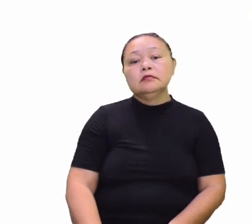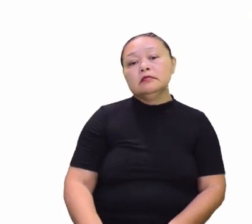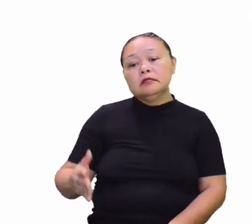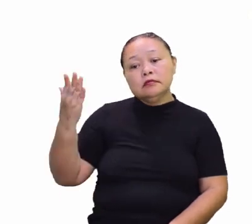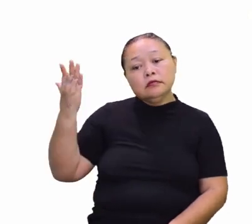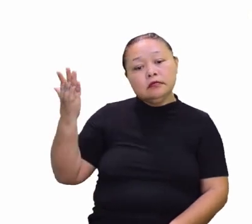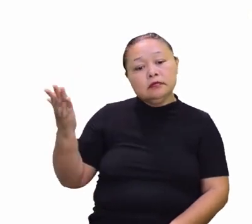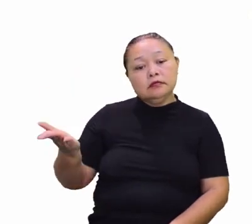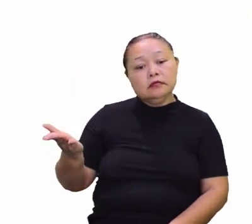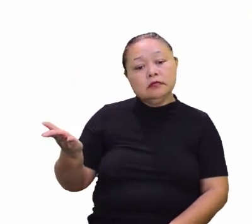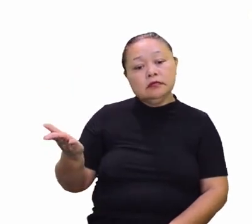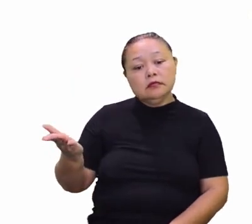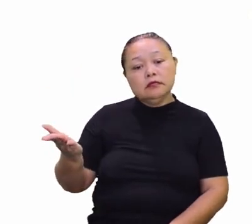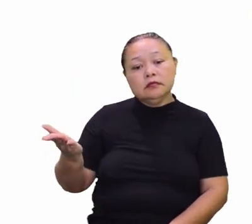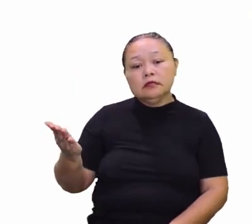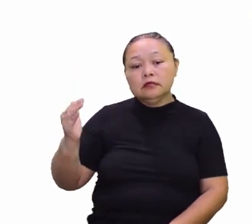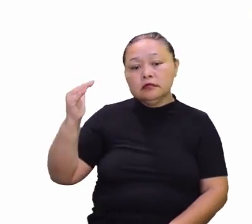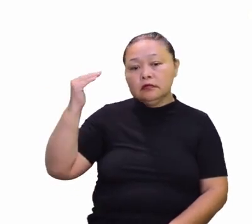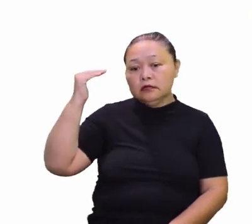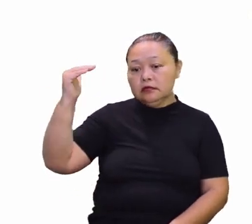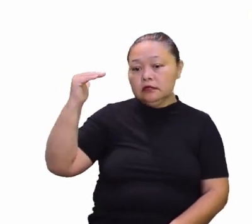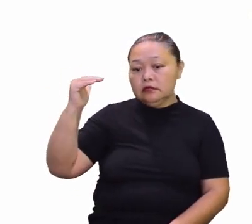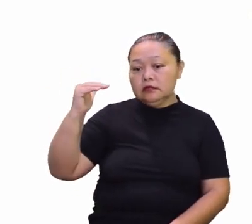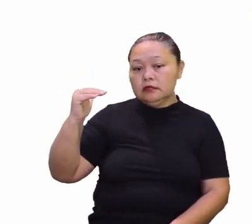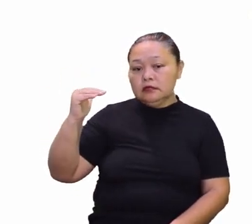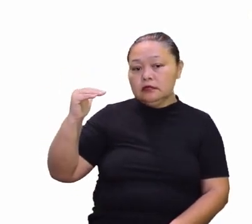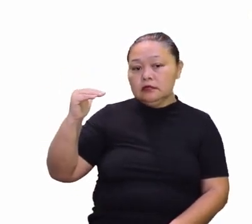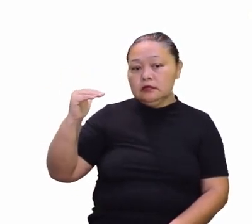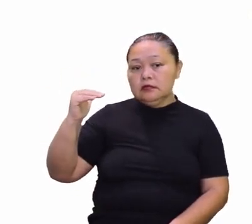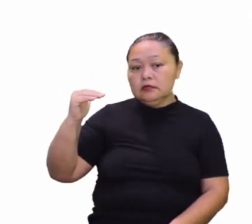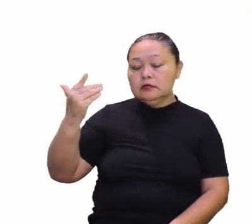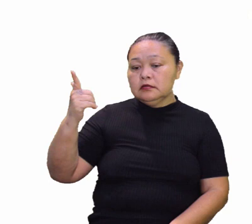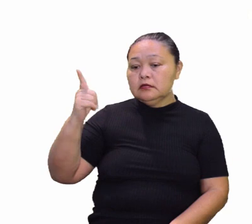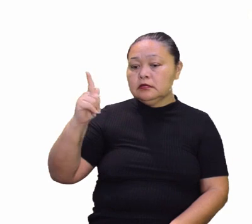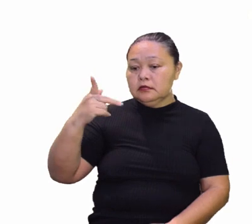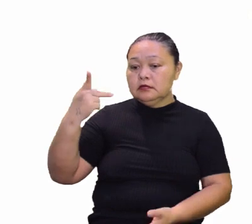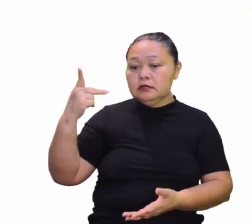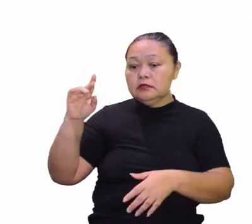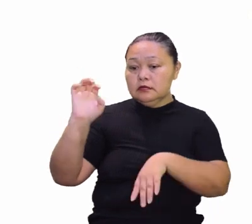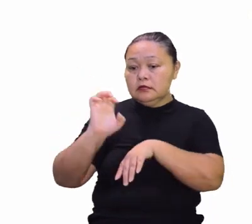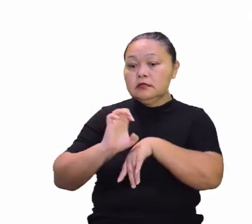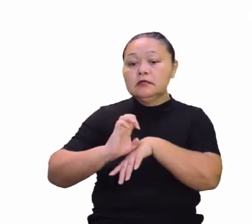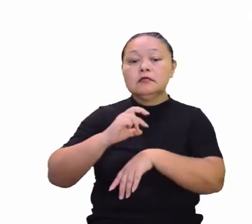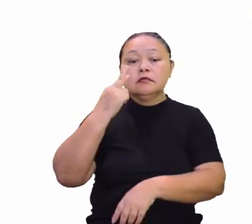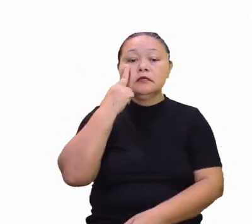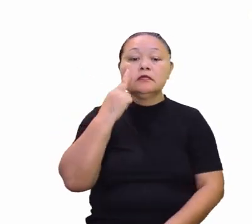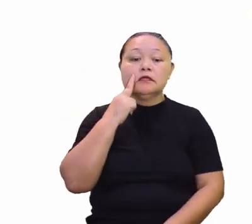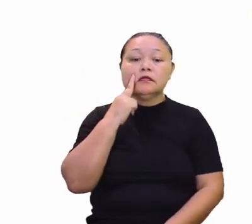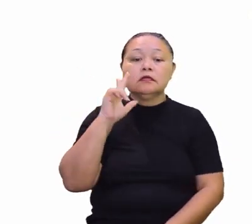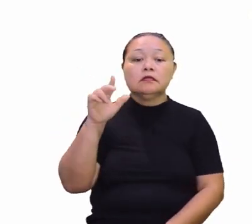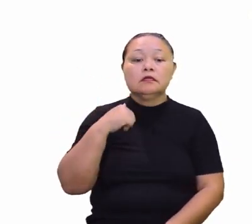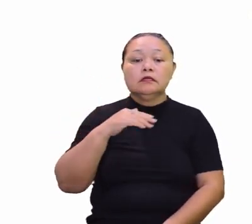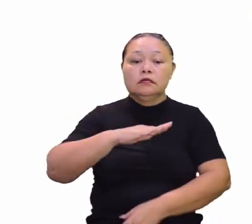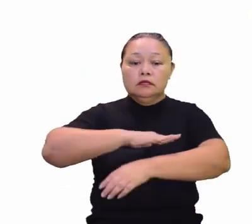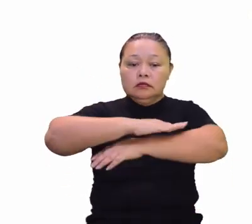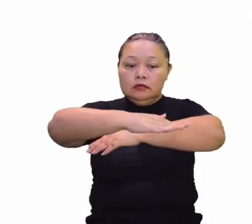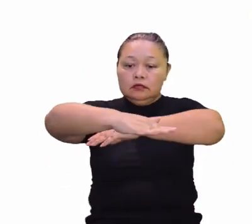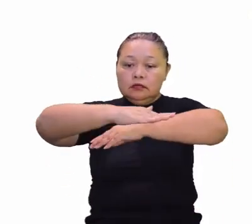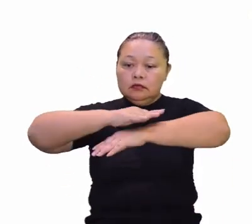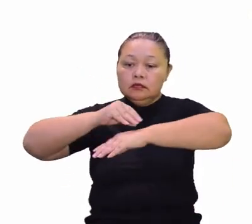E tá aí, ó, as unidades geomorfológicas de Rondônia. Está dividido em